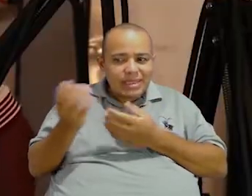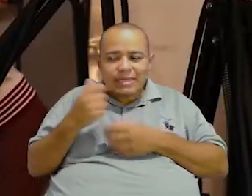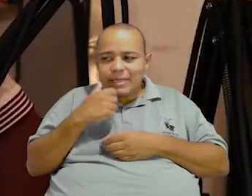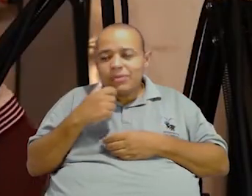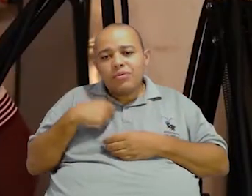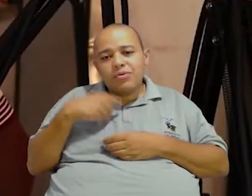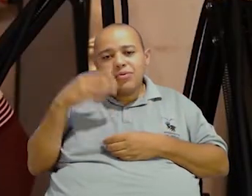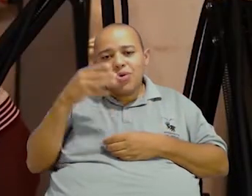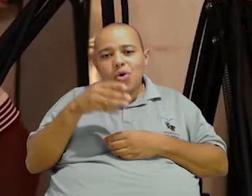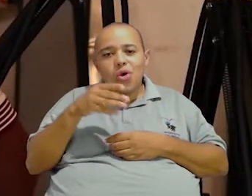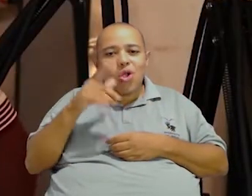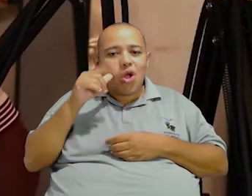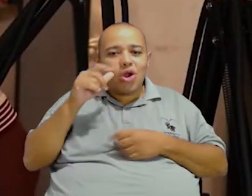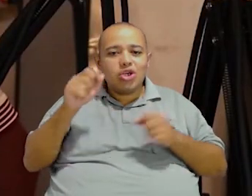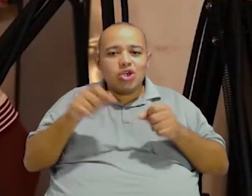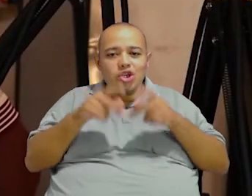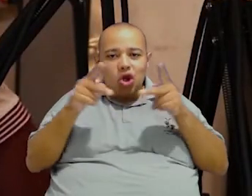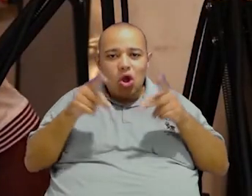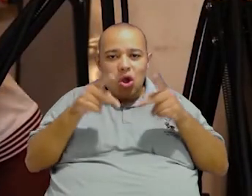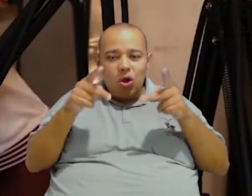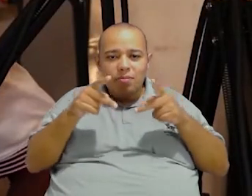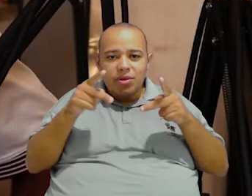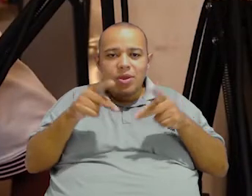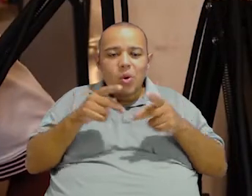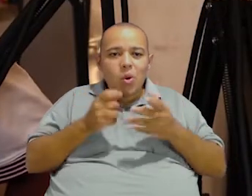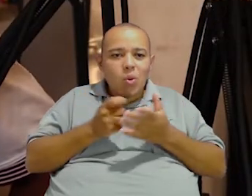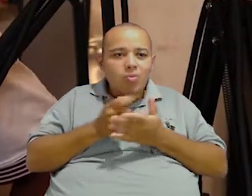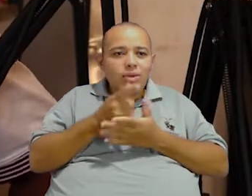lá no shopping pra comprar a porcaria da camisa. Aí,